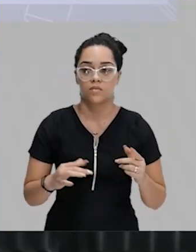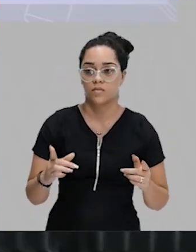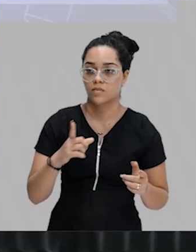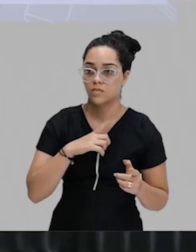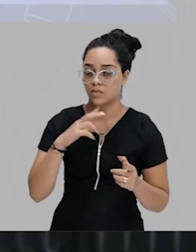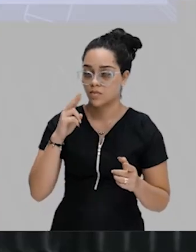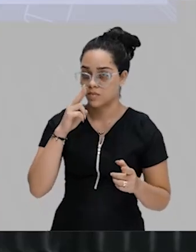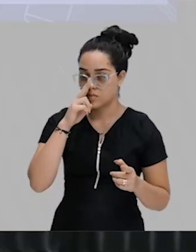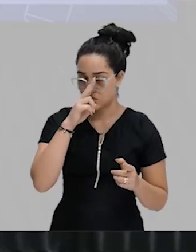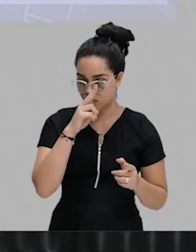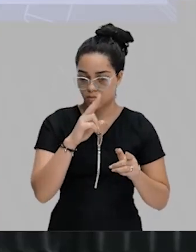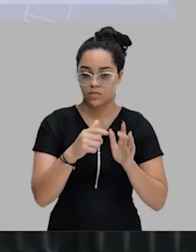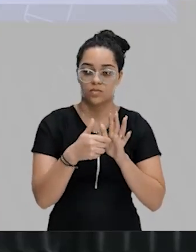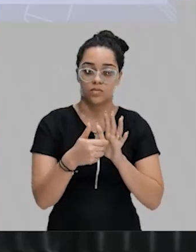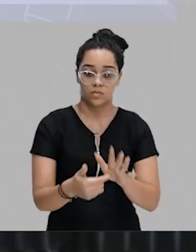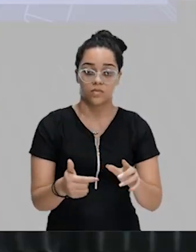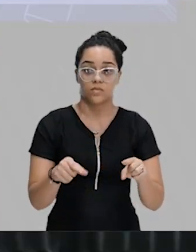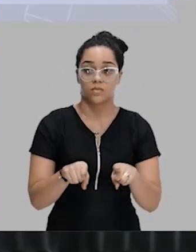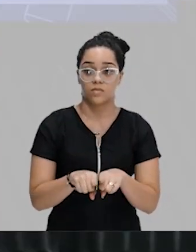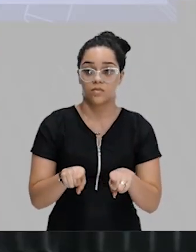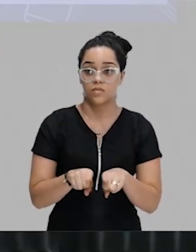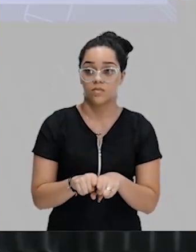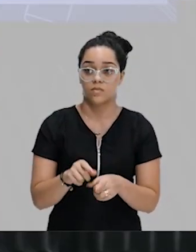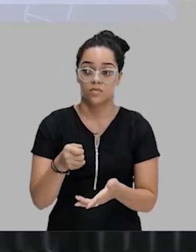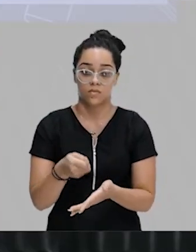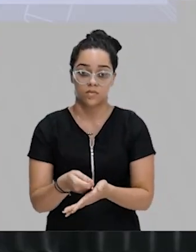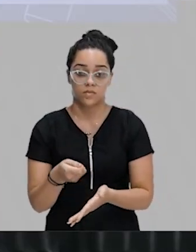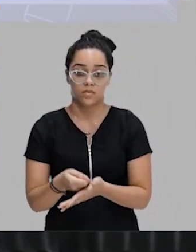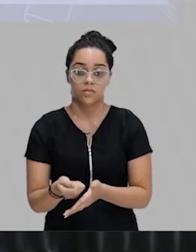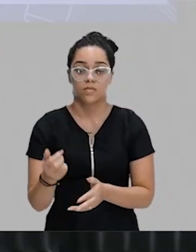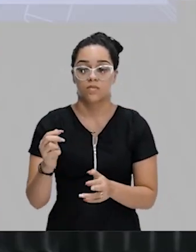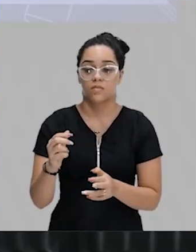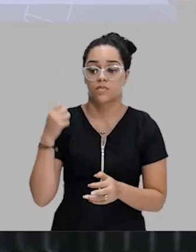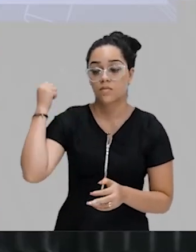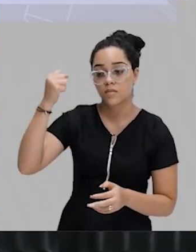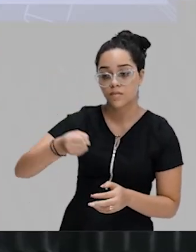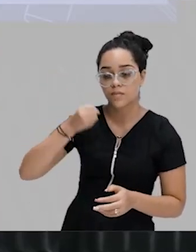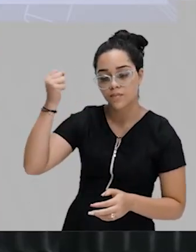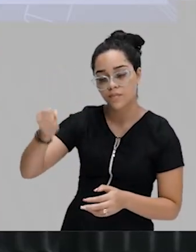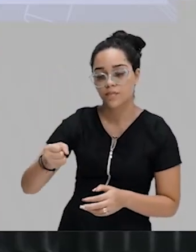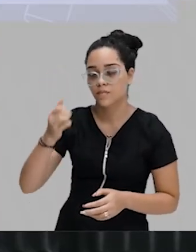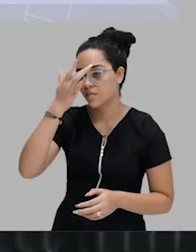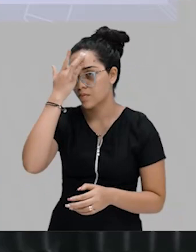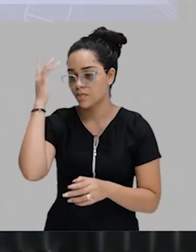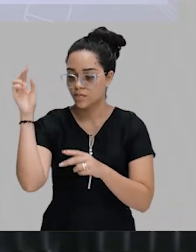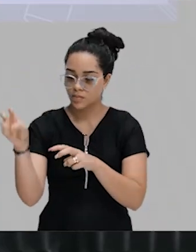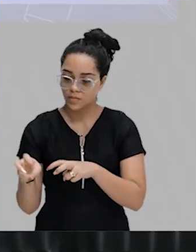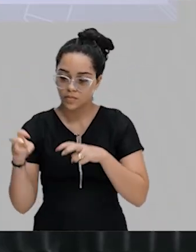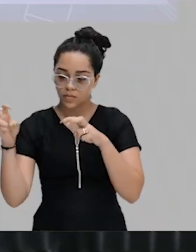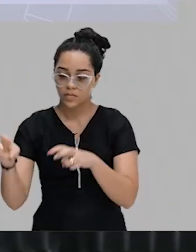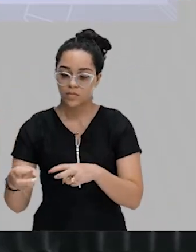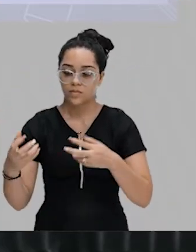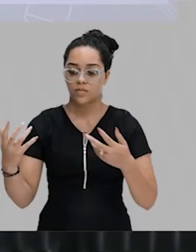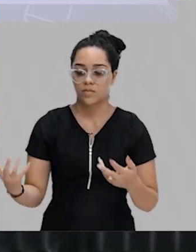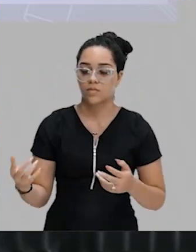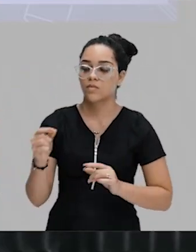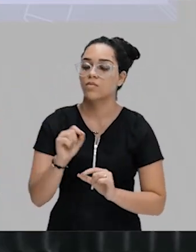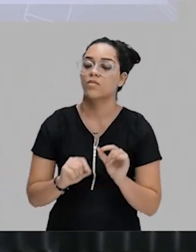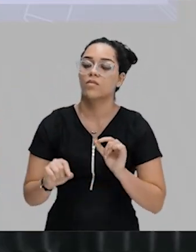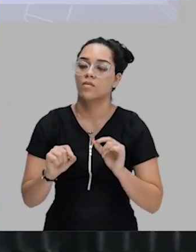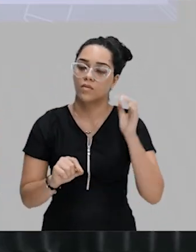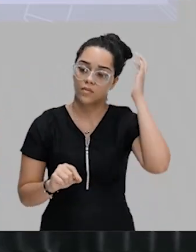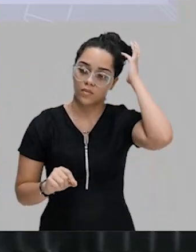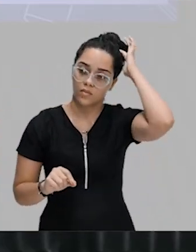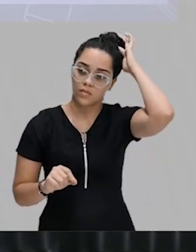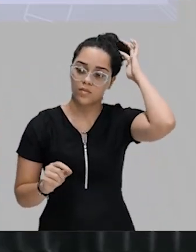poder reforçado e reprimir as revoltas camponesas, fazendo com que os camponeses